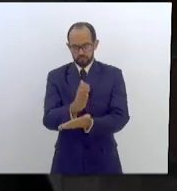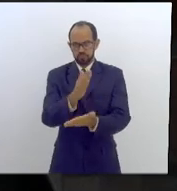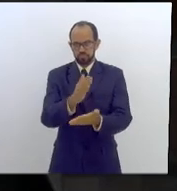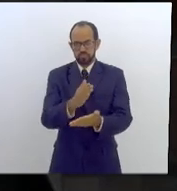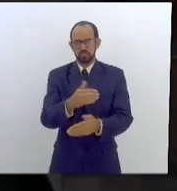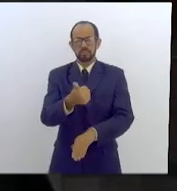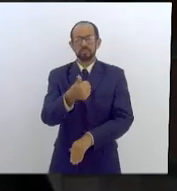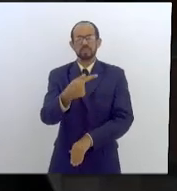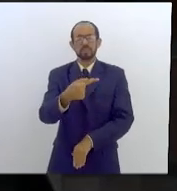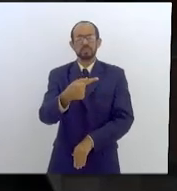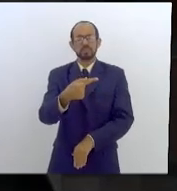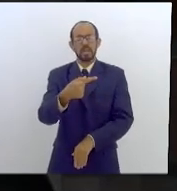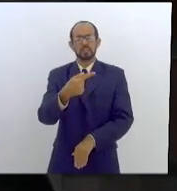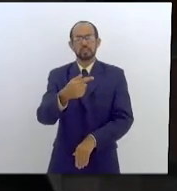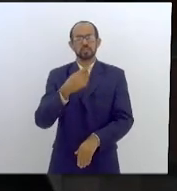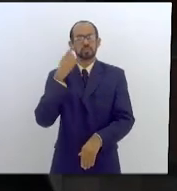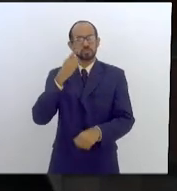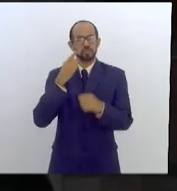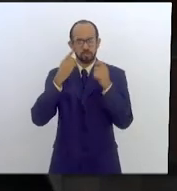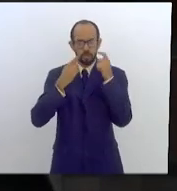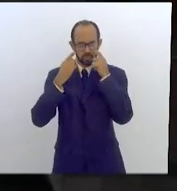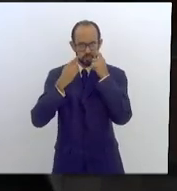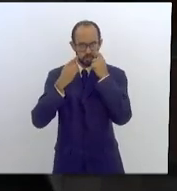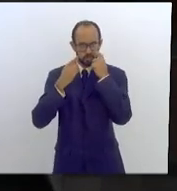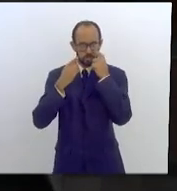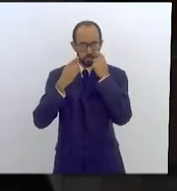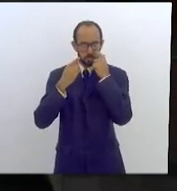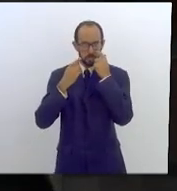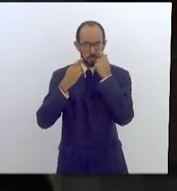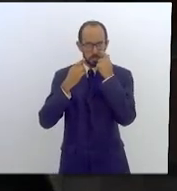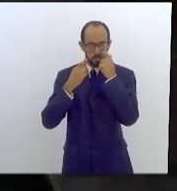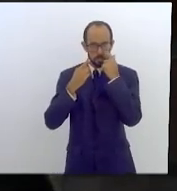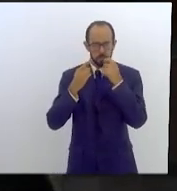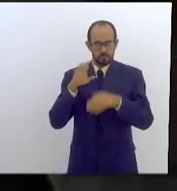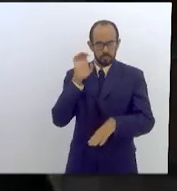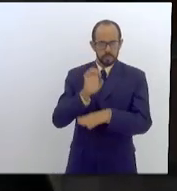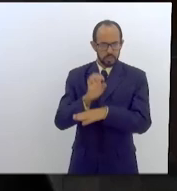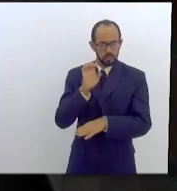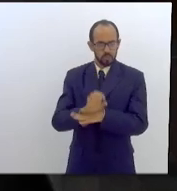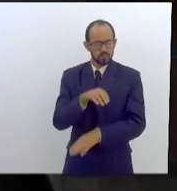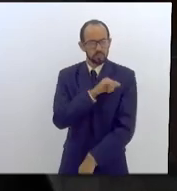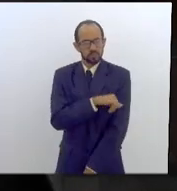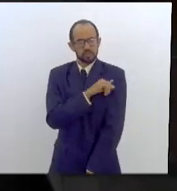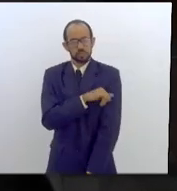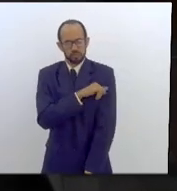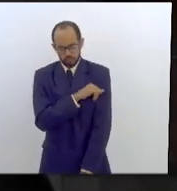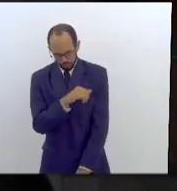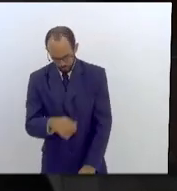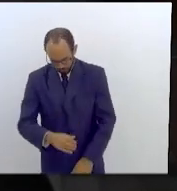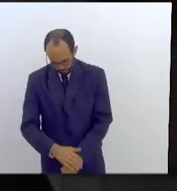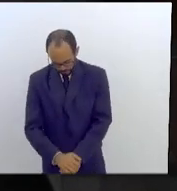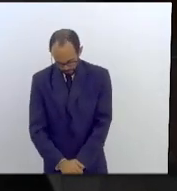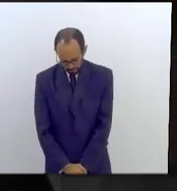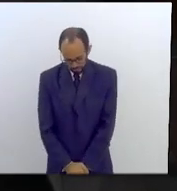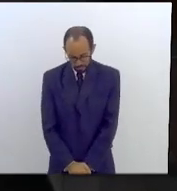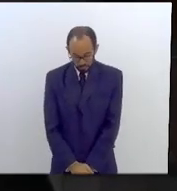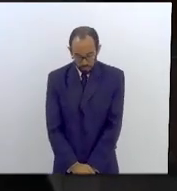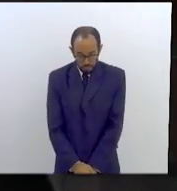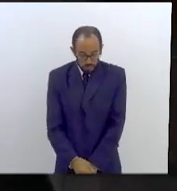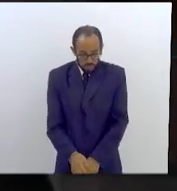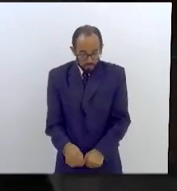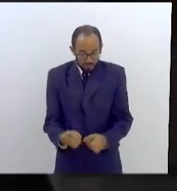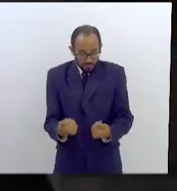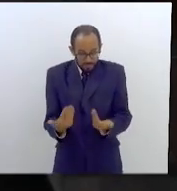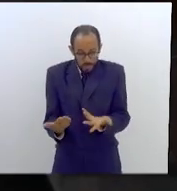de 17 deputados estaduais aí quando eu vejo